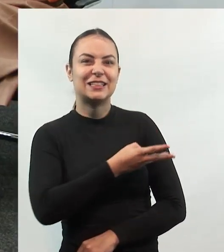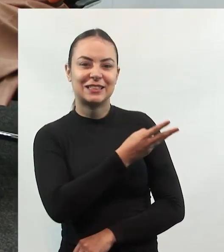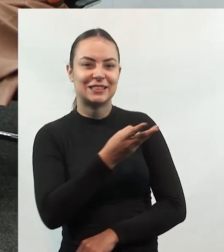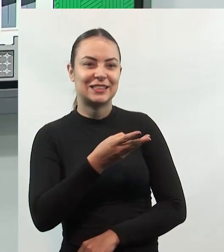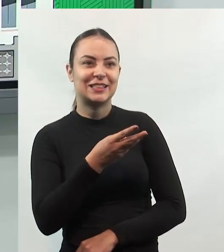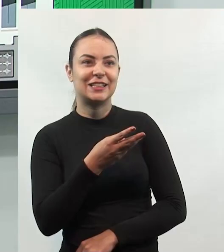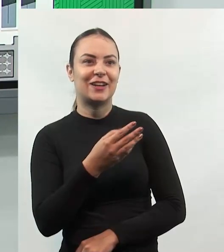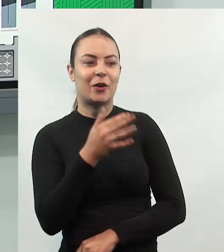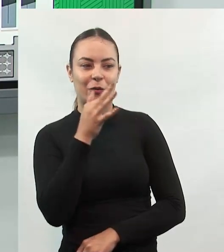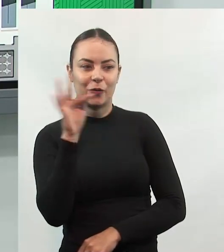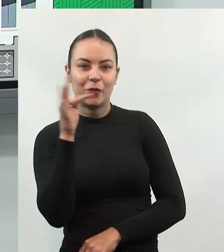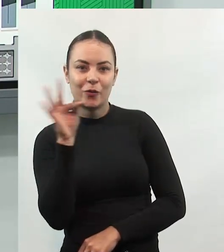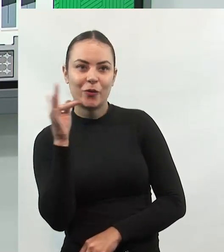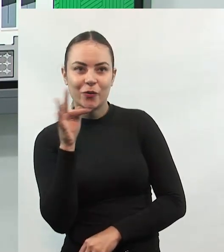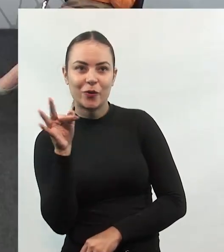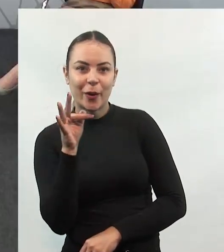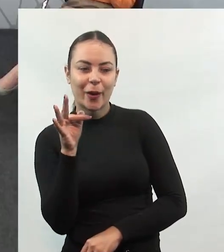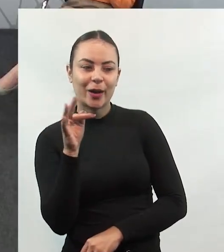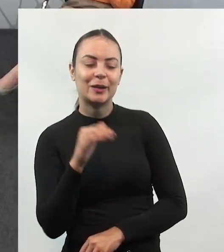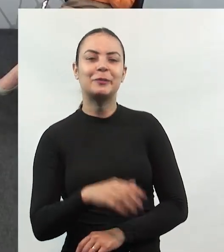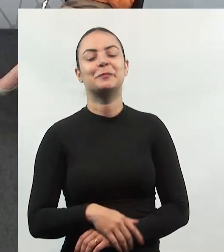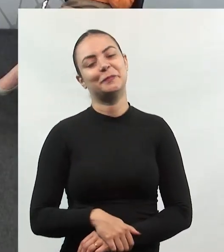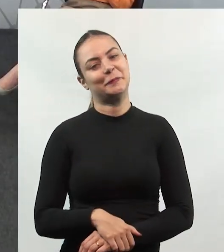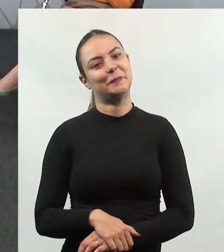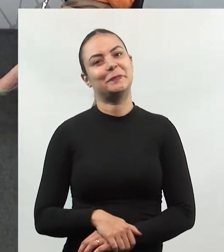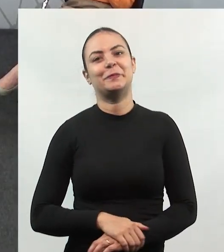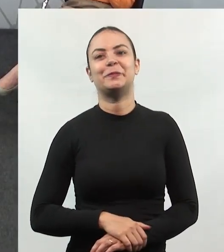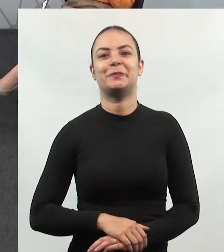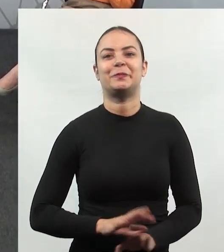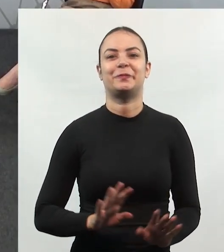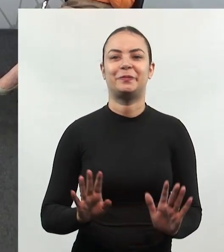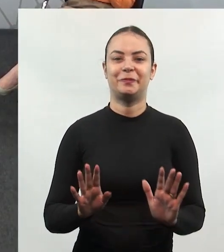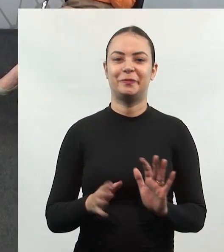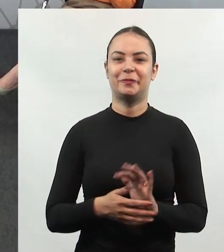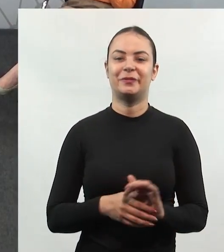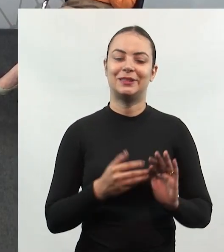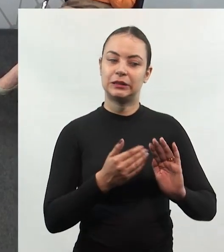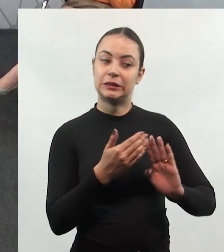ia era ali na Também praça não sei, do eu Ralph. ouvi falar. Só dos skates, eu só olhava de longe, Só já ia no passava refeitório. direto, só